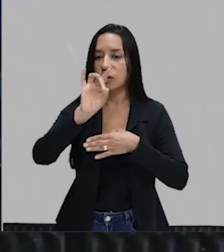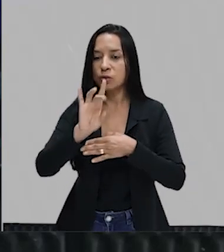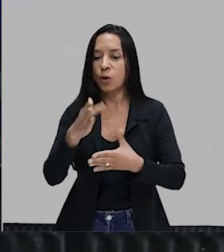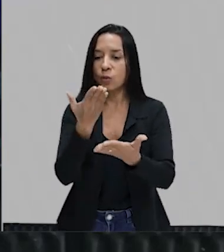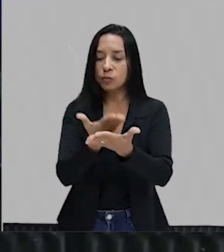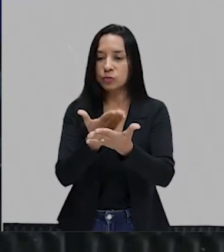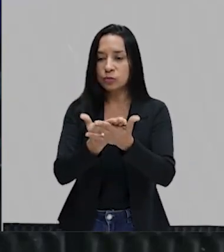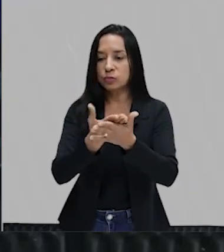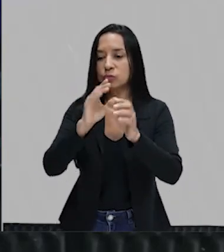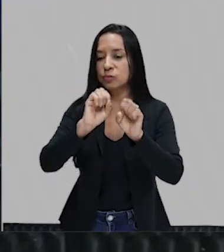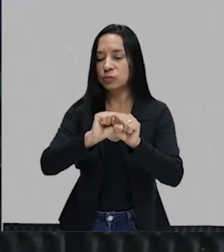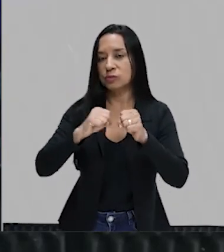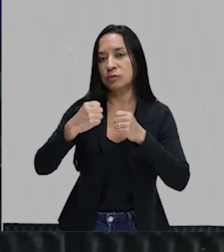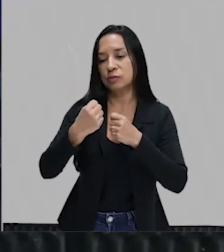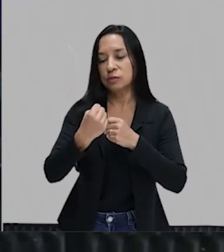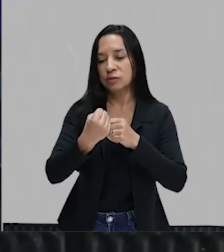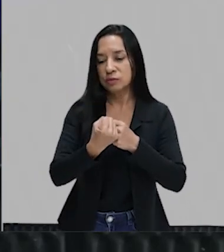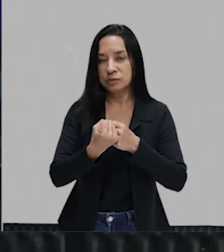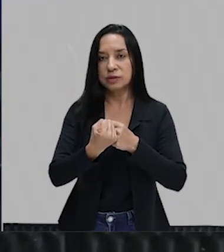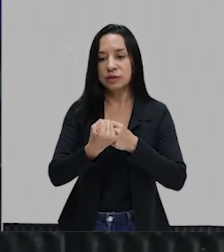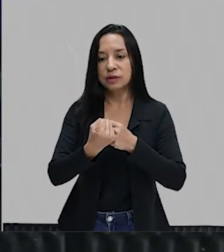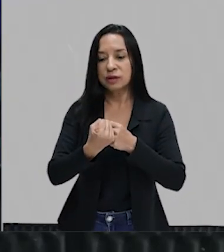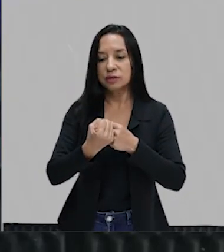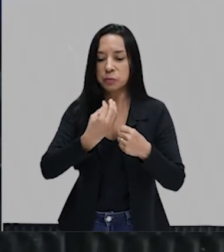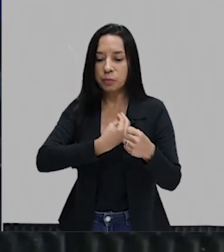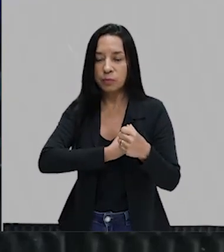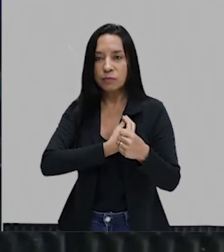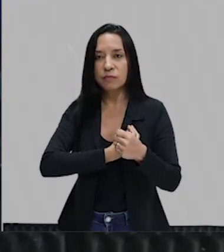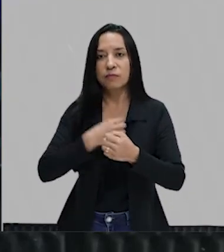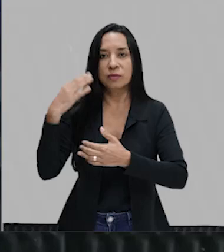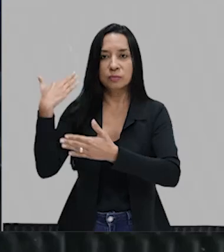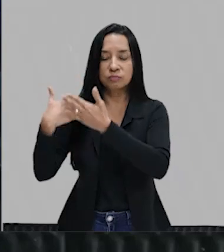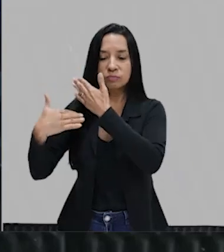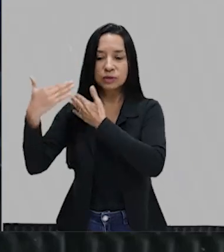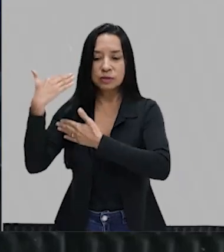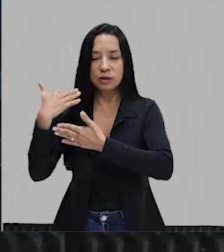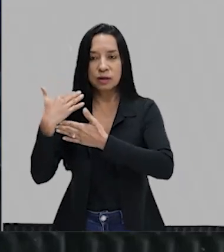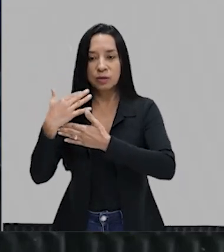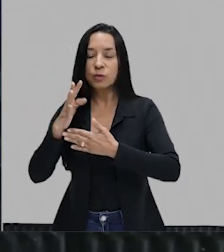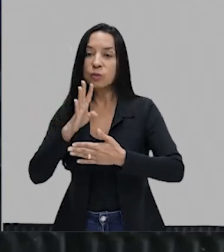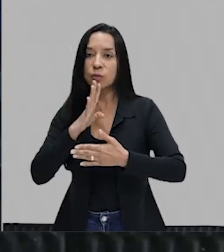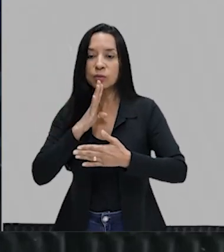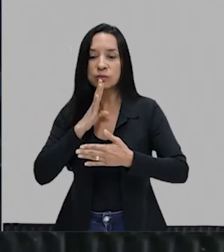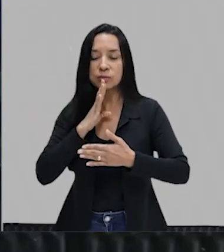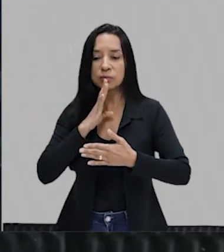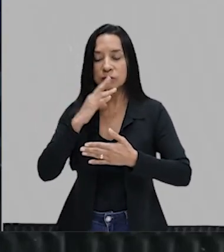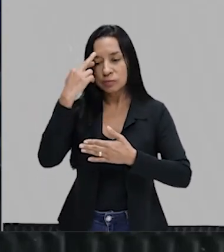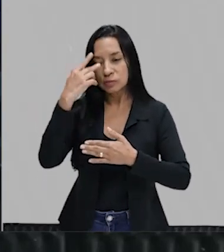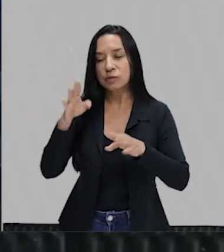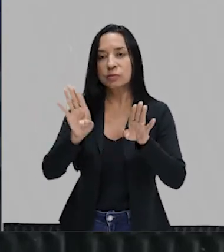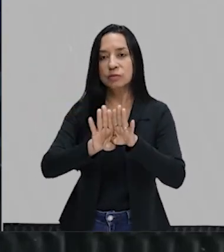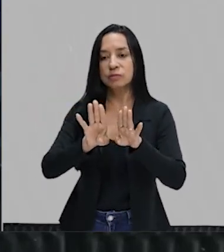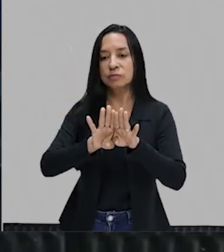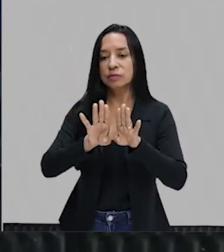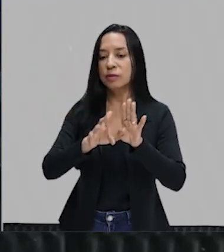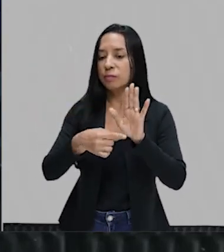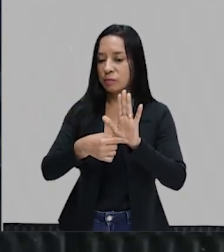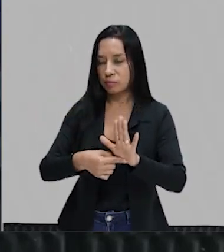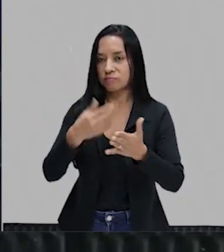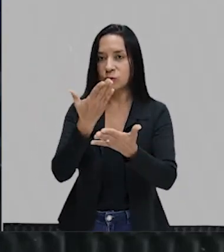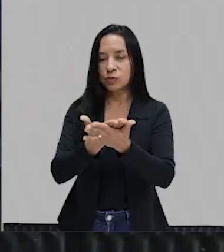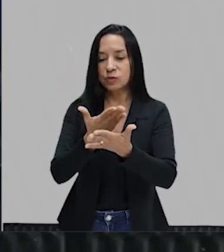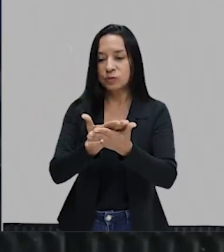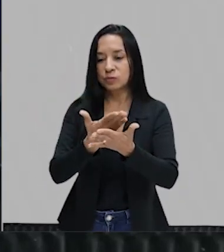das sociedades que vivem no passado. Né? O conhecimento histórico ele também se dedica ao estudo das